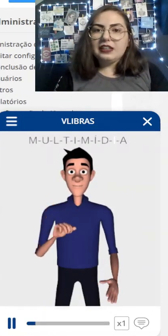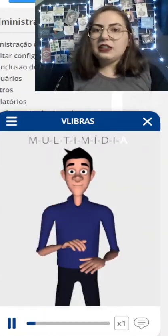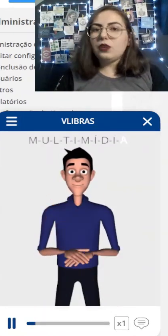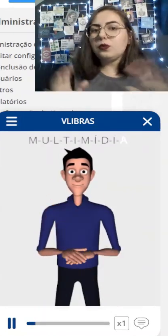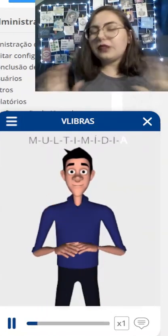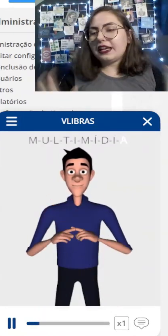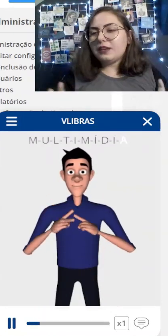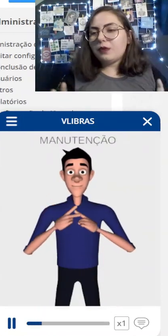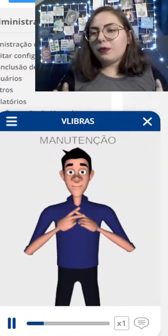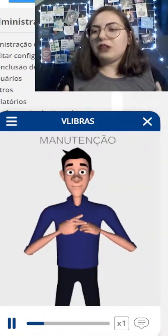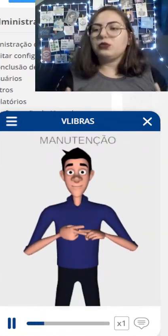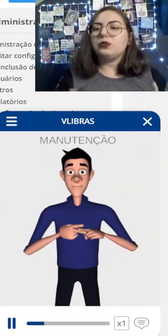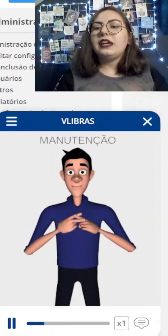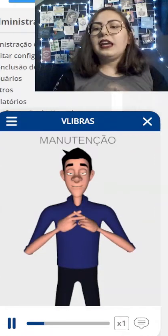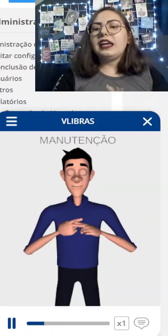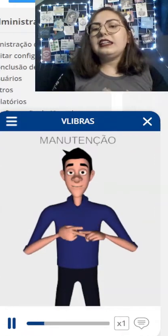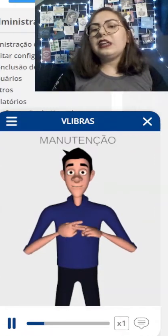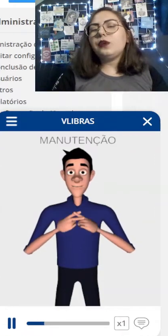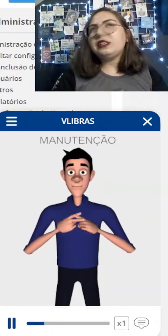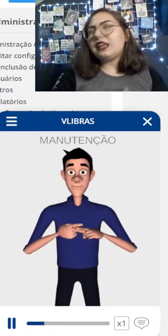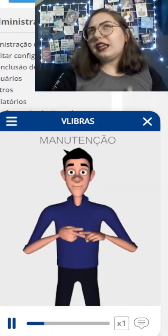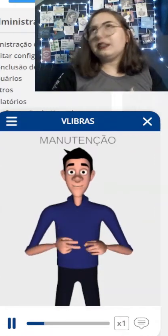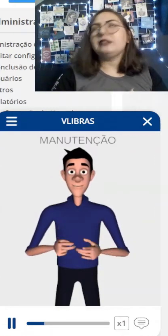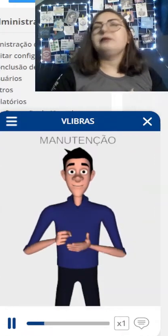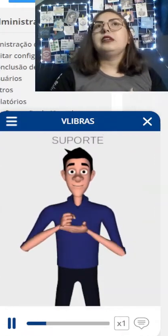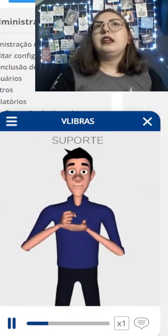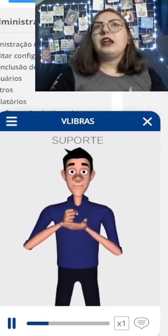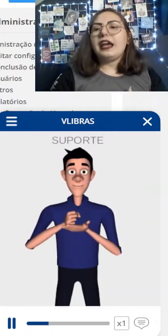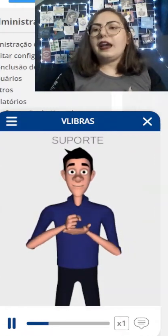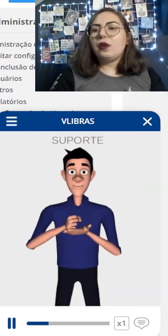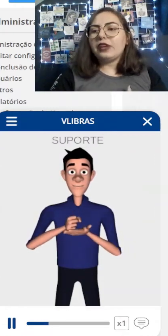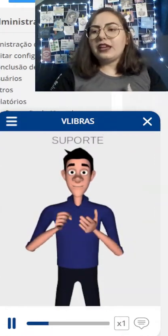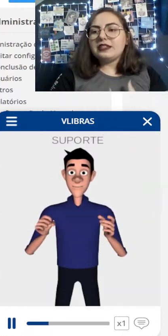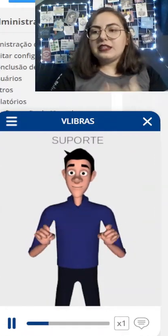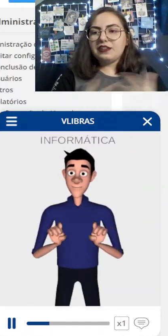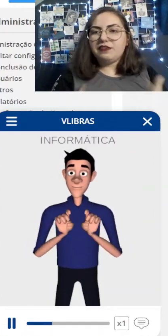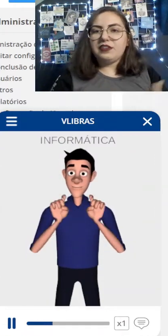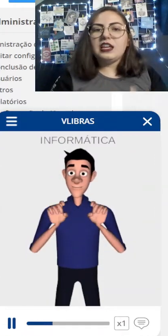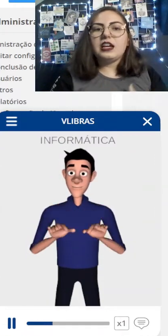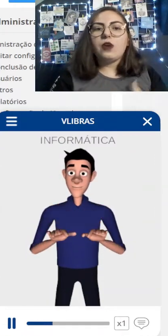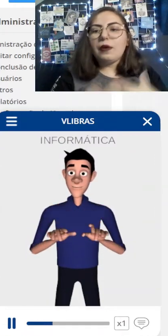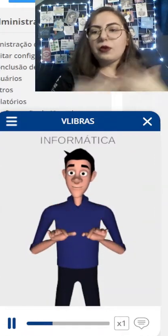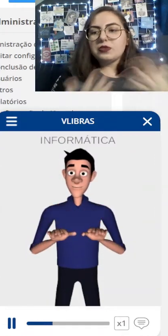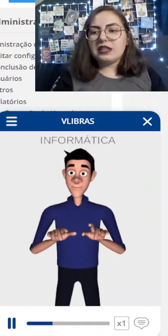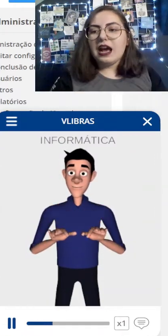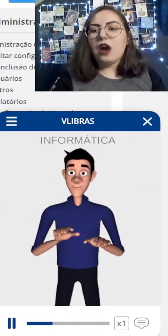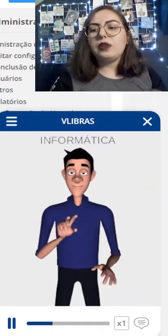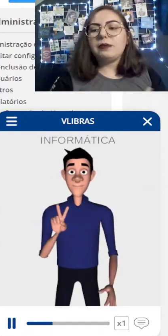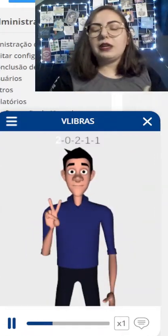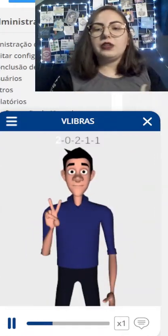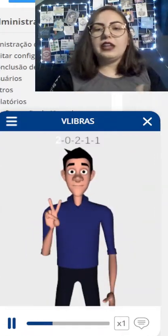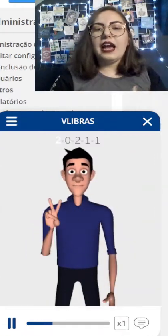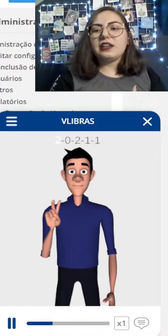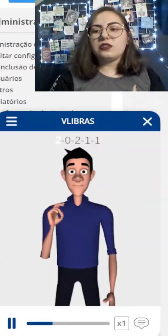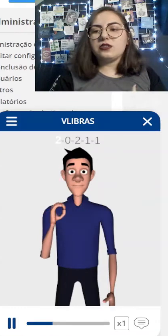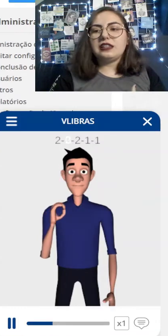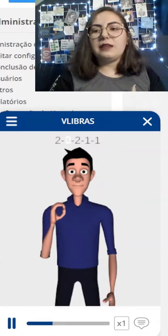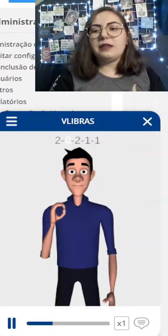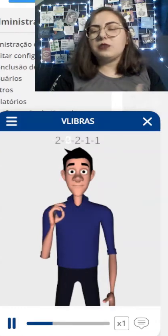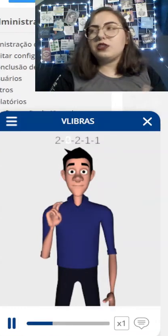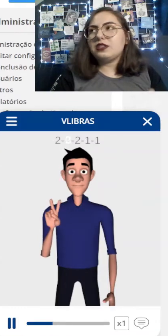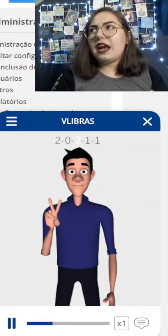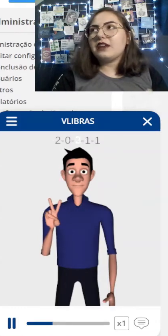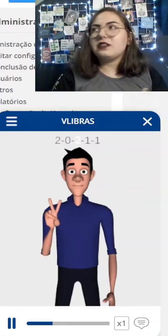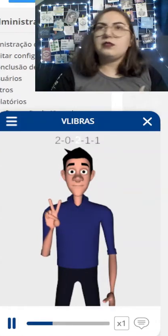palavras pode ser que ele não naquele momento ele não entenda o que que significa Qual é o sinal Lembrando que a